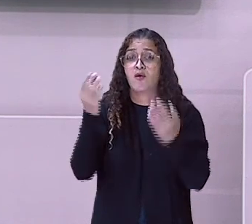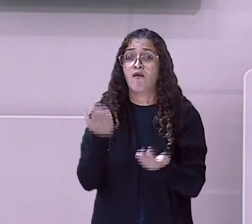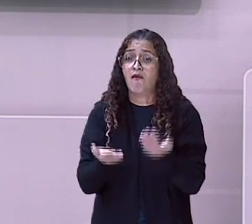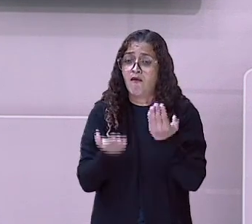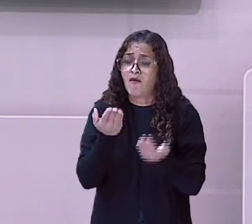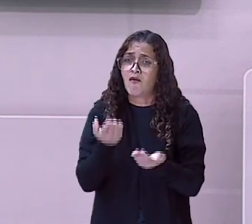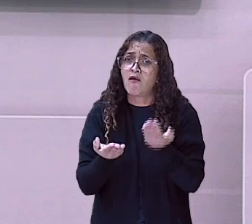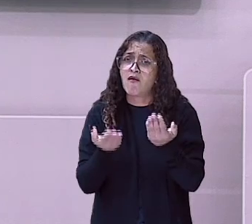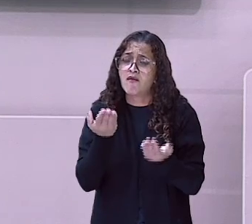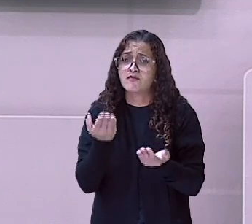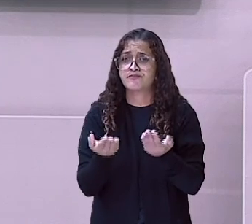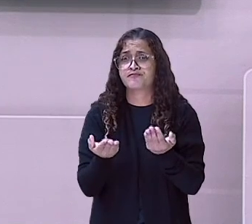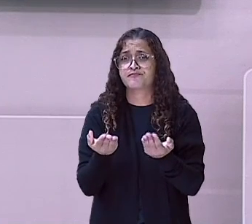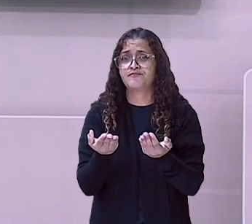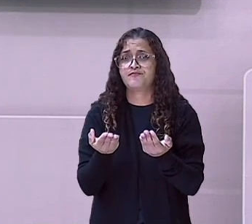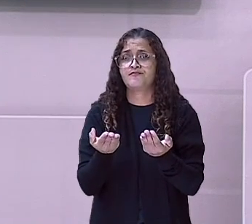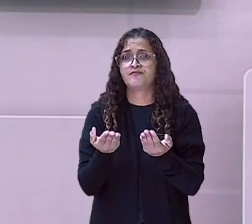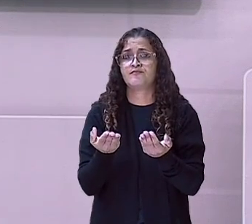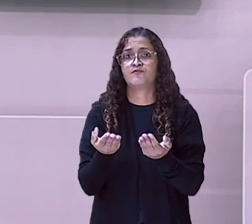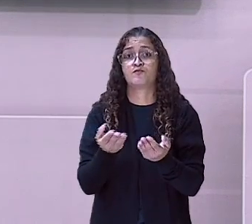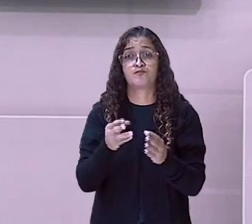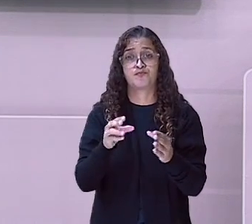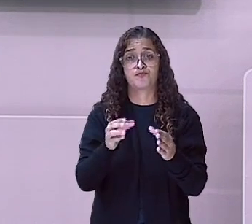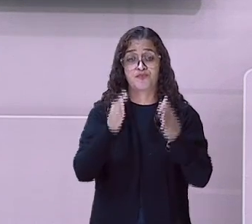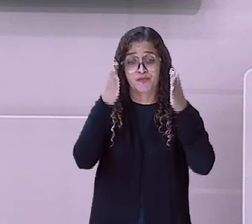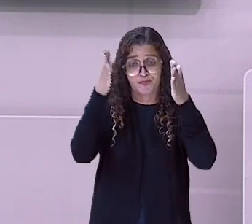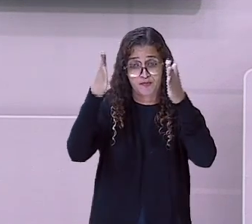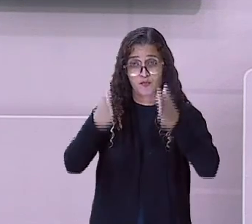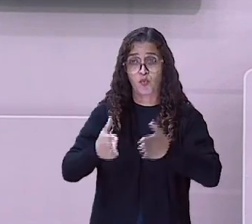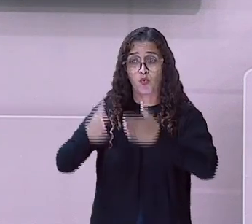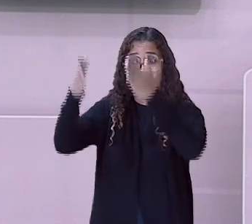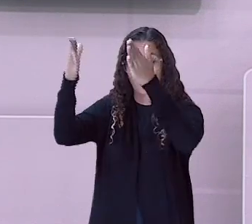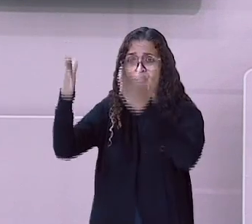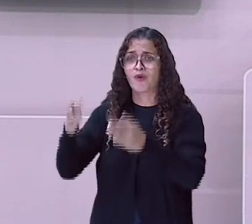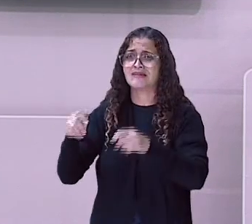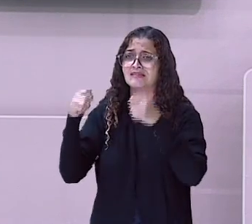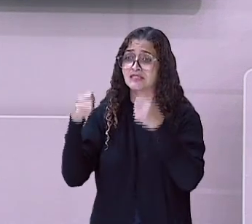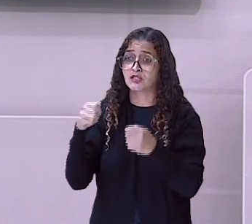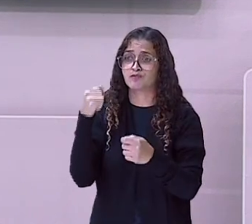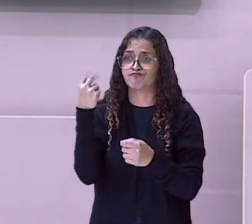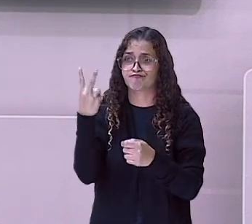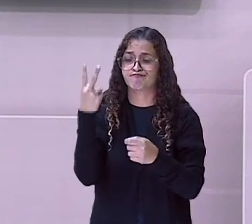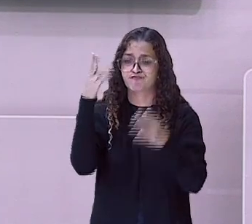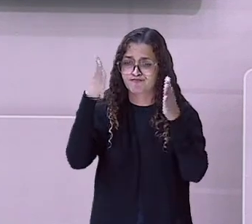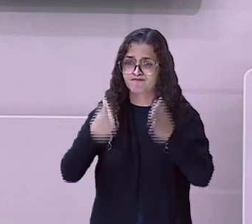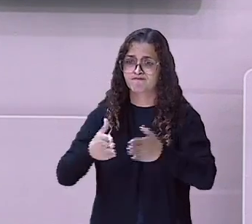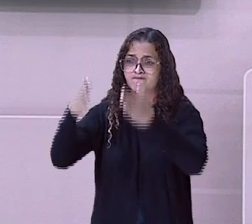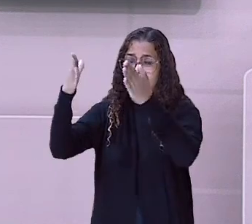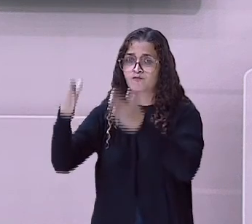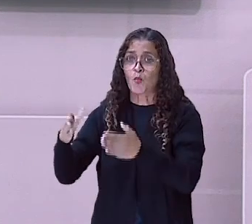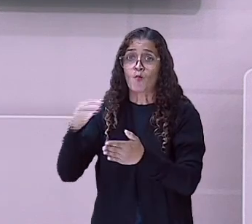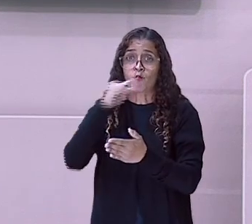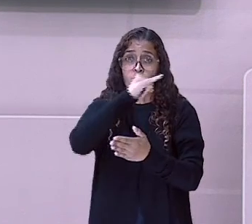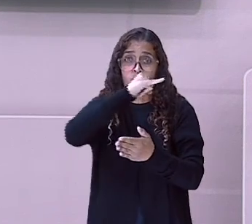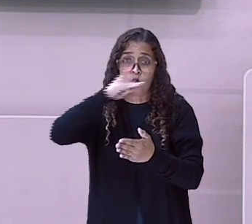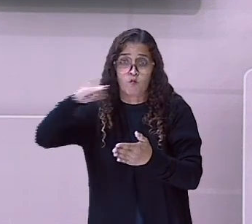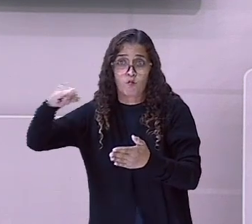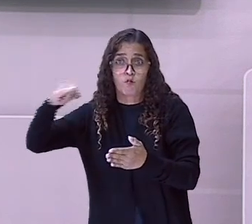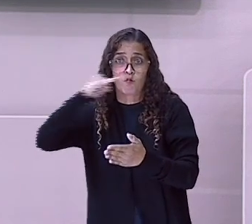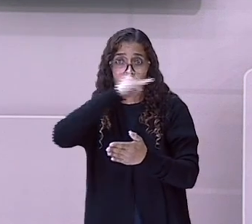medida grama, então você precisa de 2 colunas. Colocamos uma linha